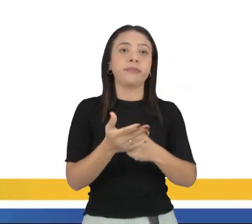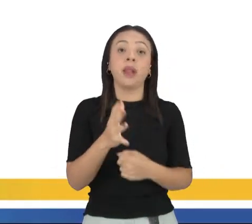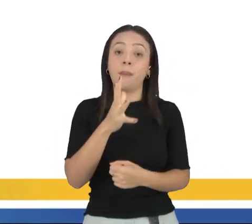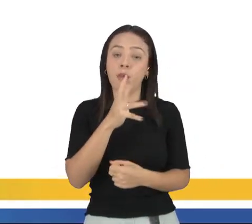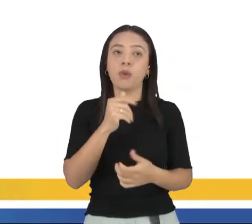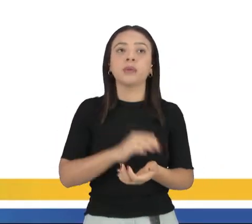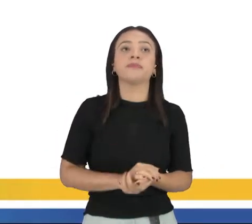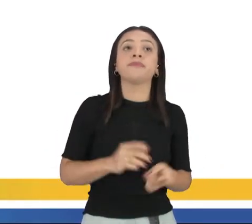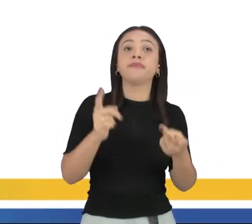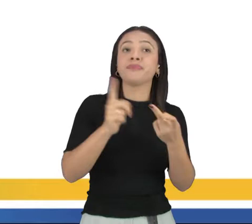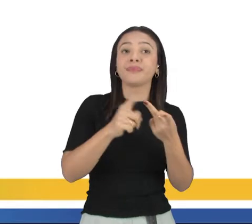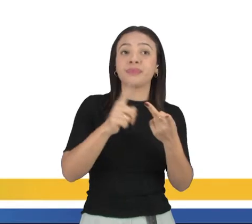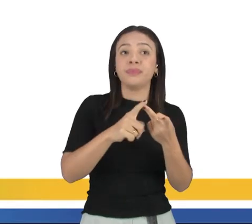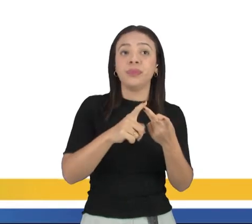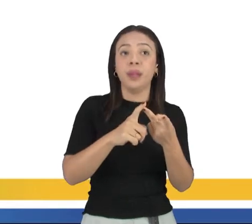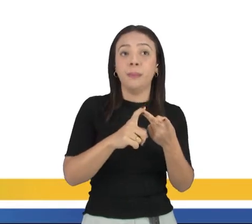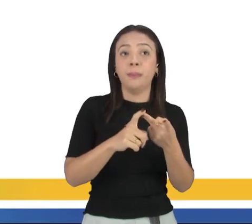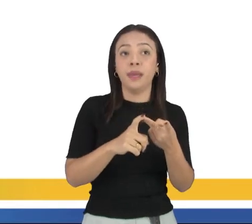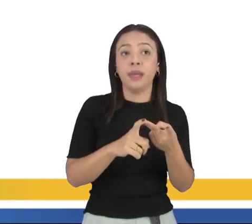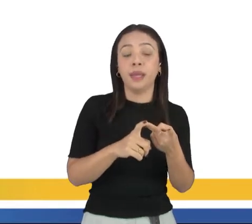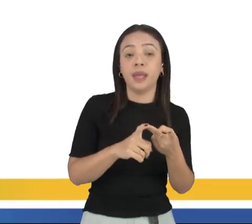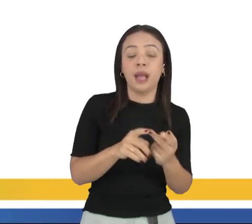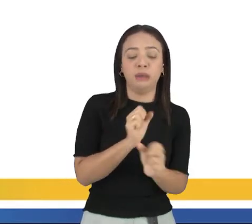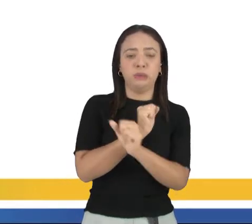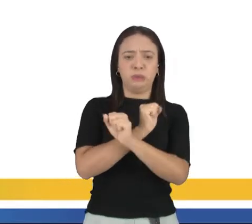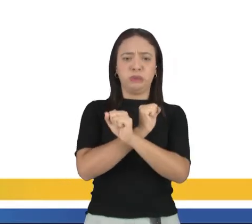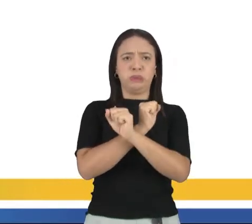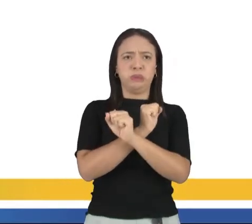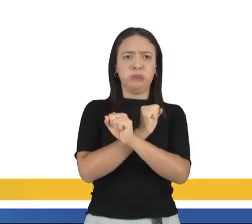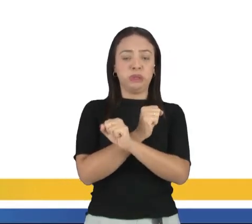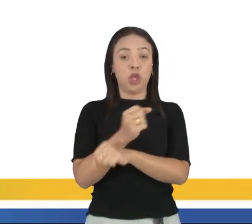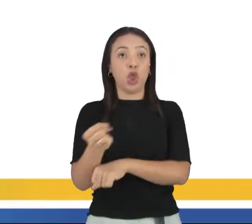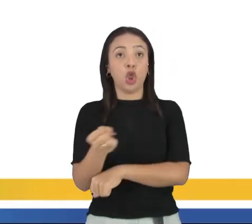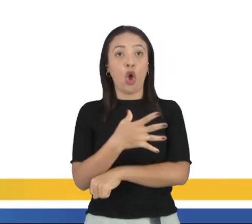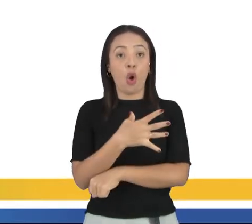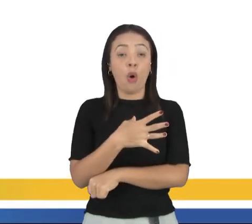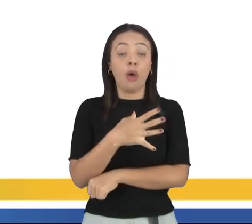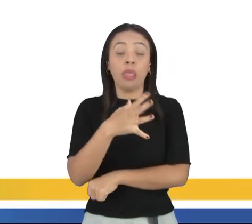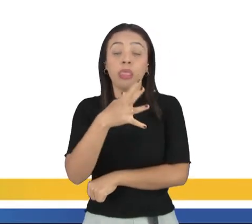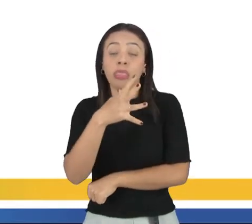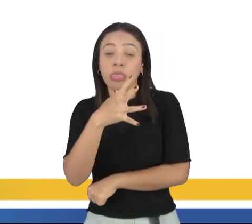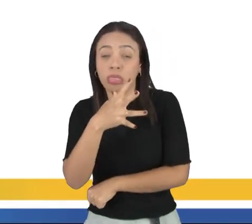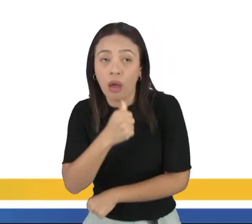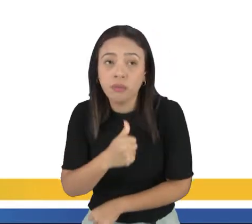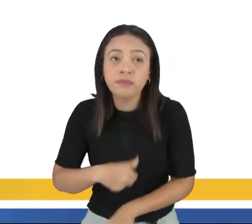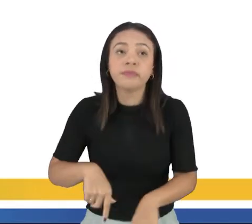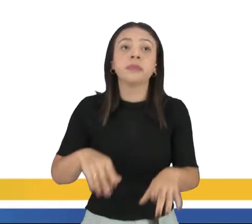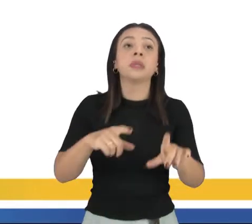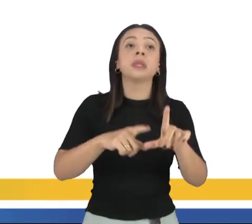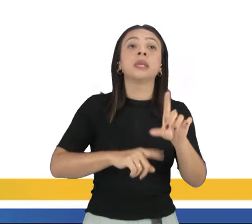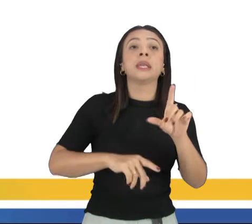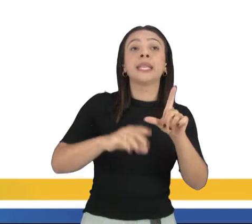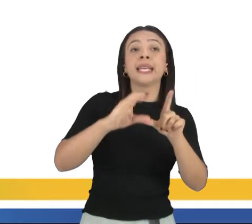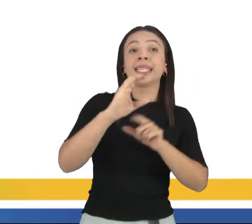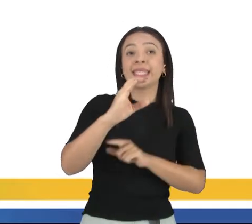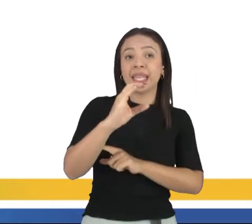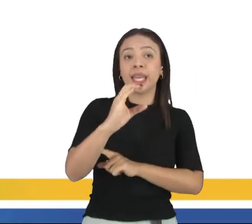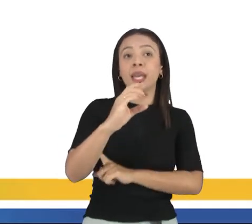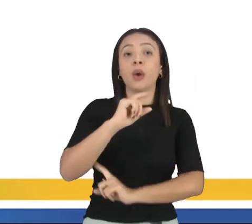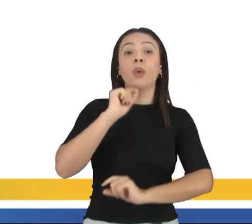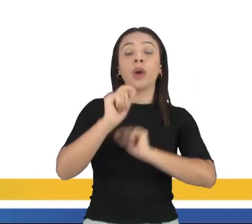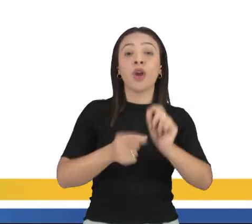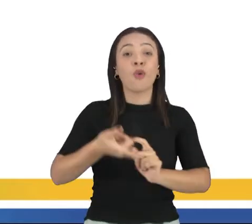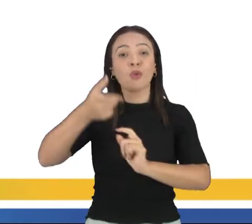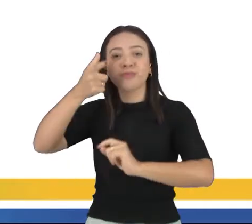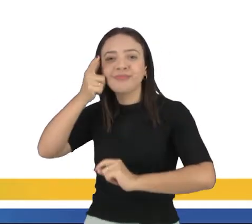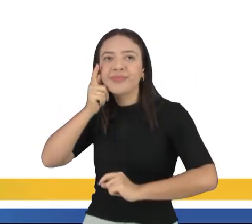longa duração né a gente tem a escravidão moderna né que é uma coisa longa e uma curta duração como aí a gente tem uma